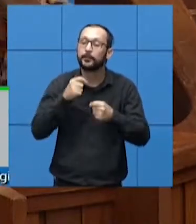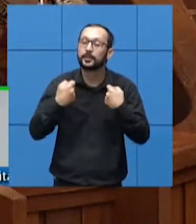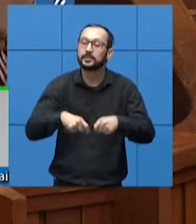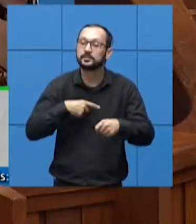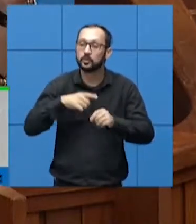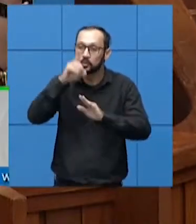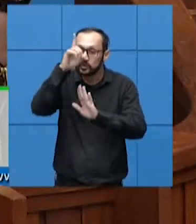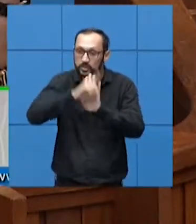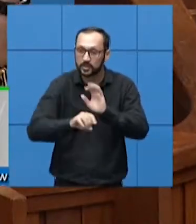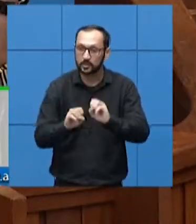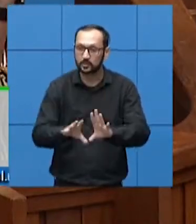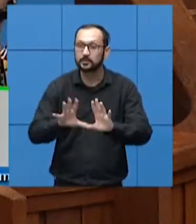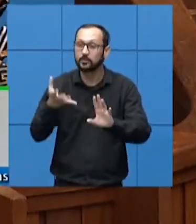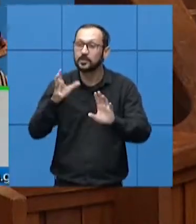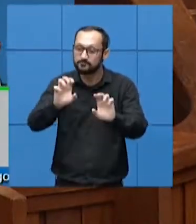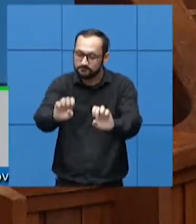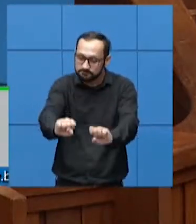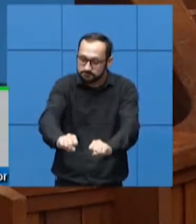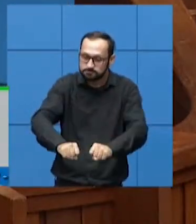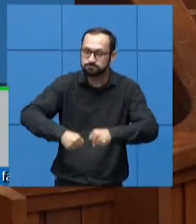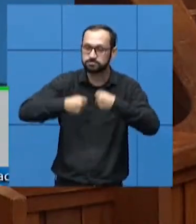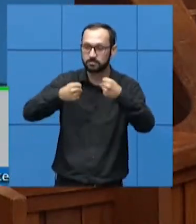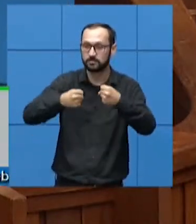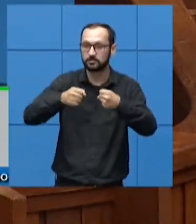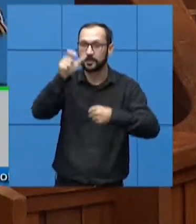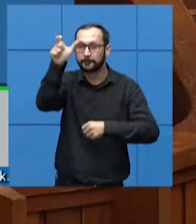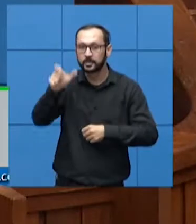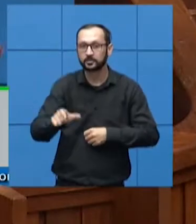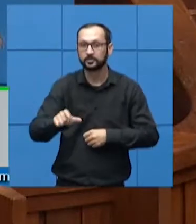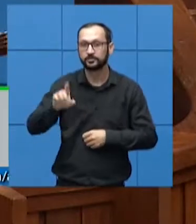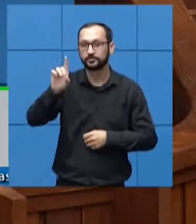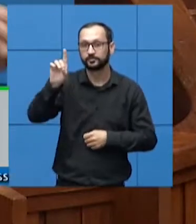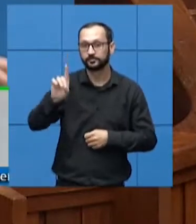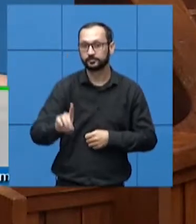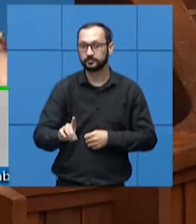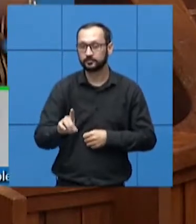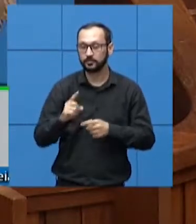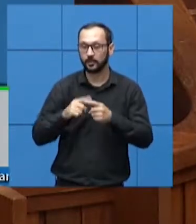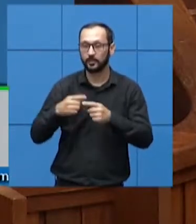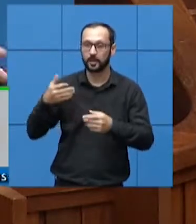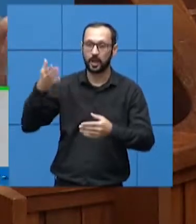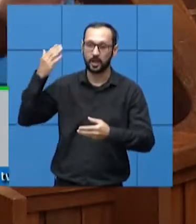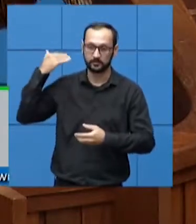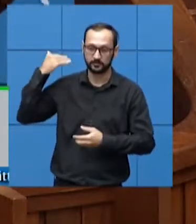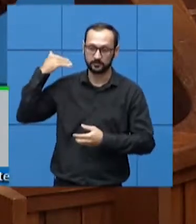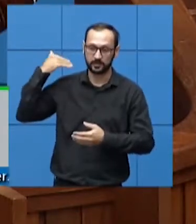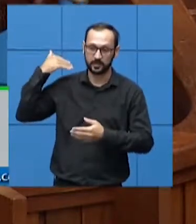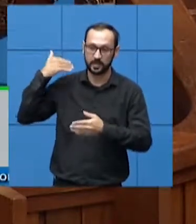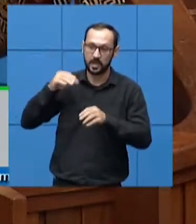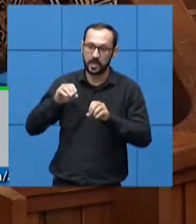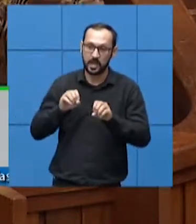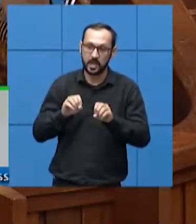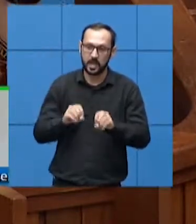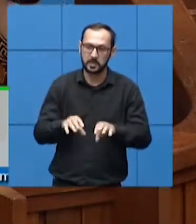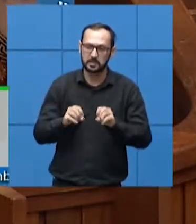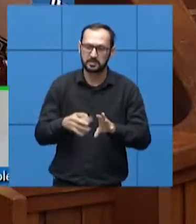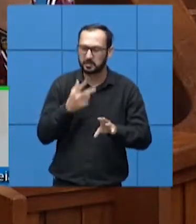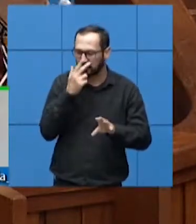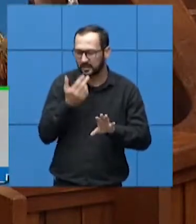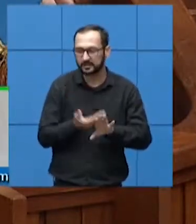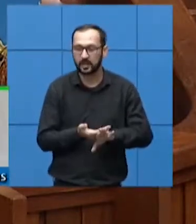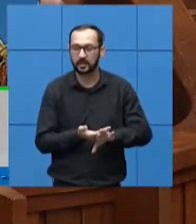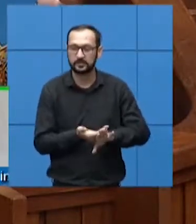fortalecer o direito à educação das pessoas com deficiência. Como eu disse, até então, a educação ela era um pouco